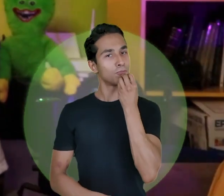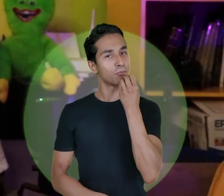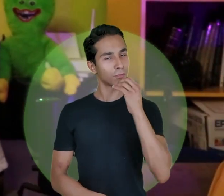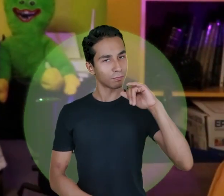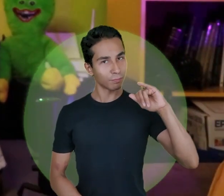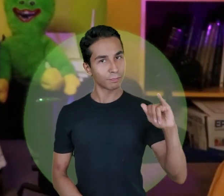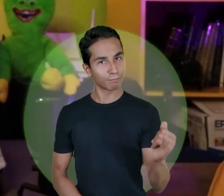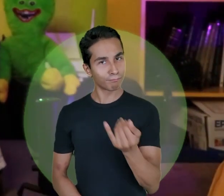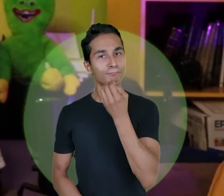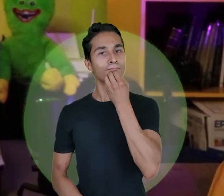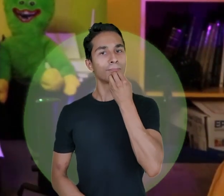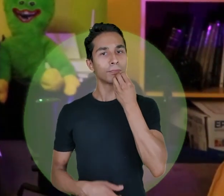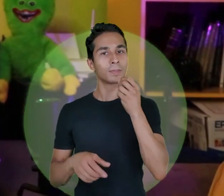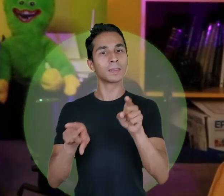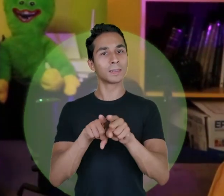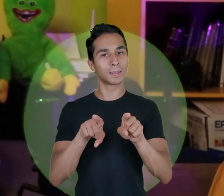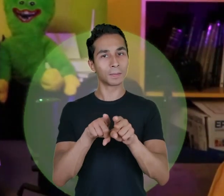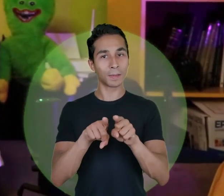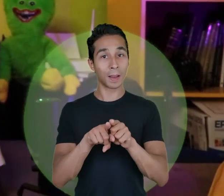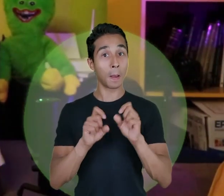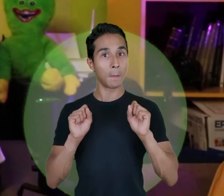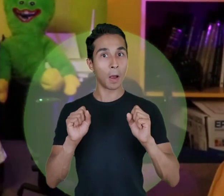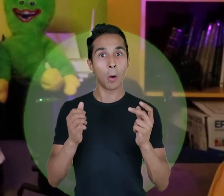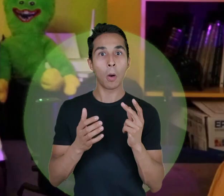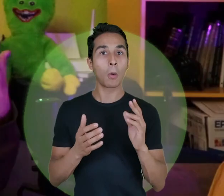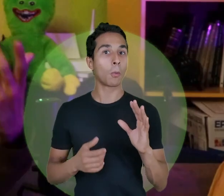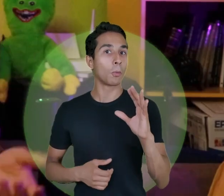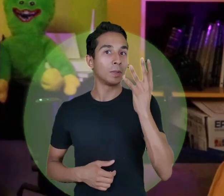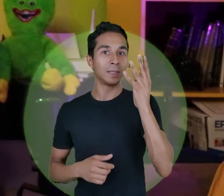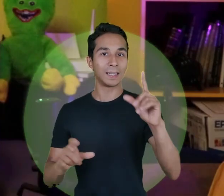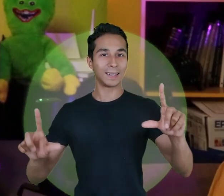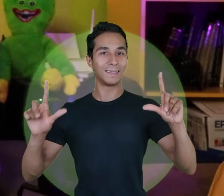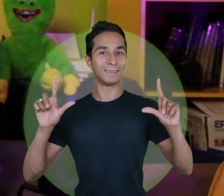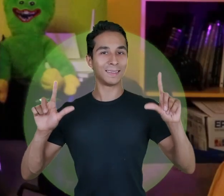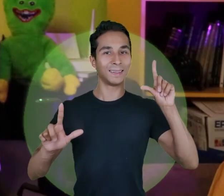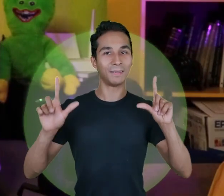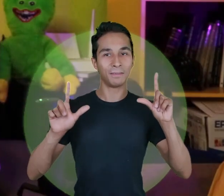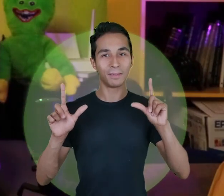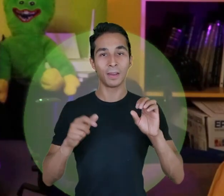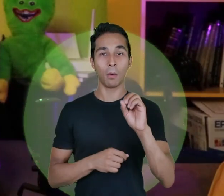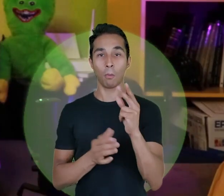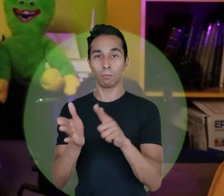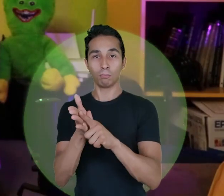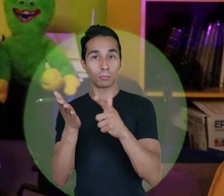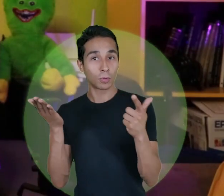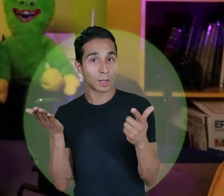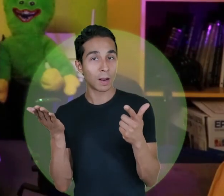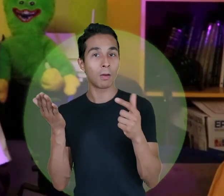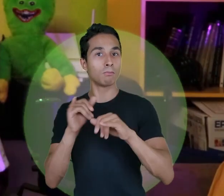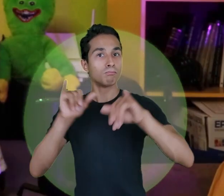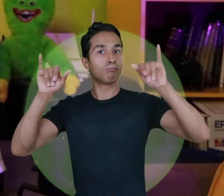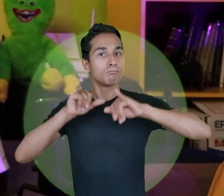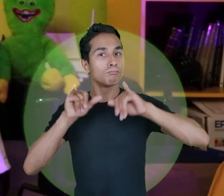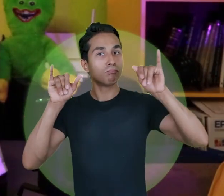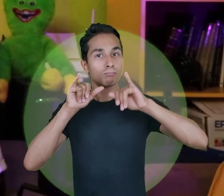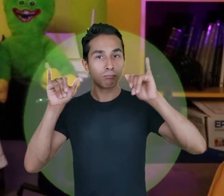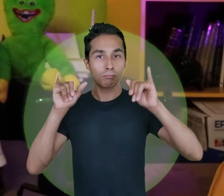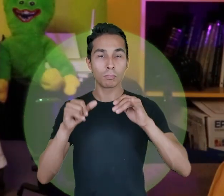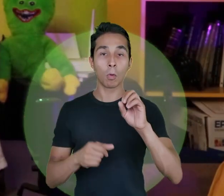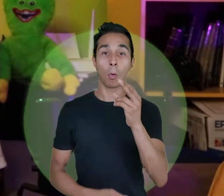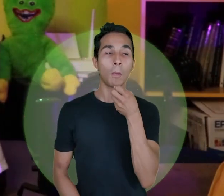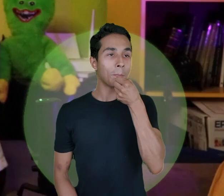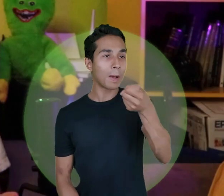chegarem aí. Você tá, tipo, poder aparecer numa televisão, aparecer num jornal, dar uma entrevista, contribuir de alguma forma com